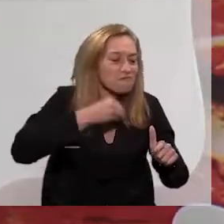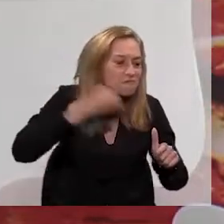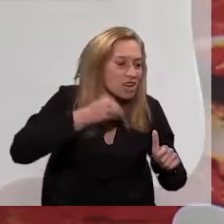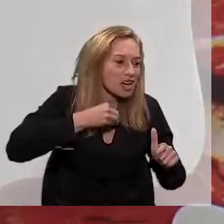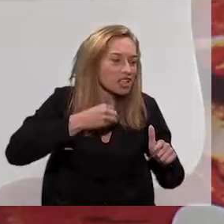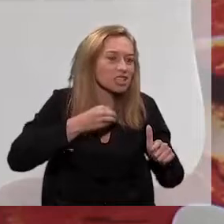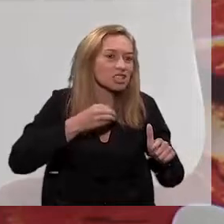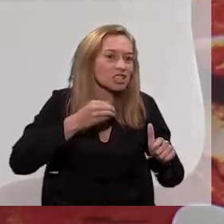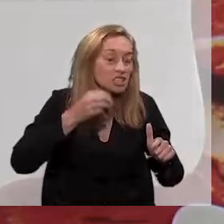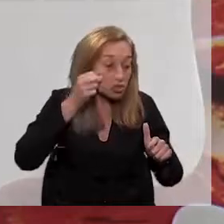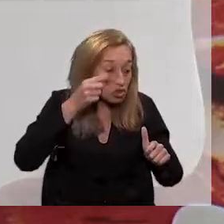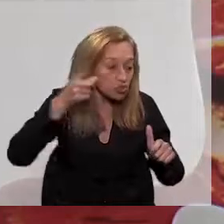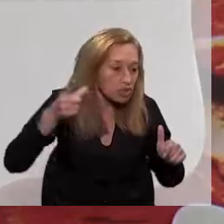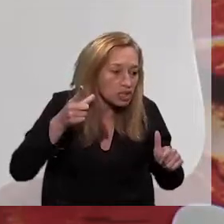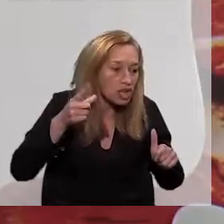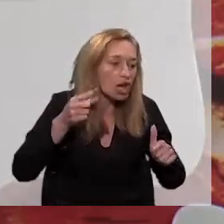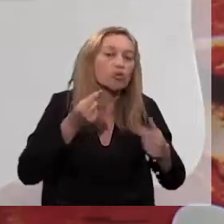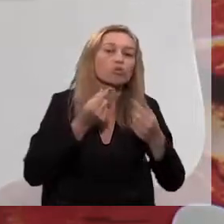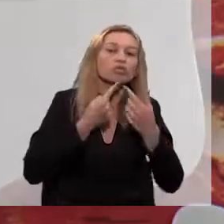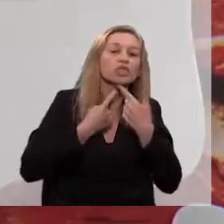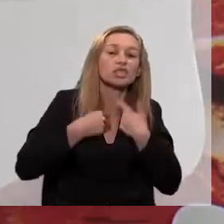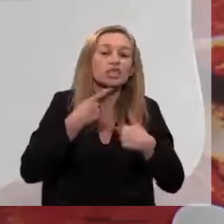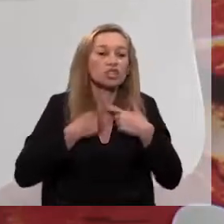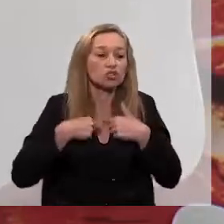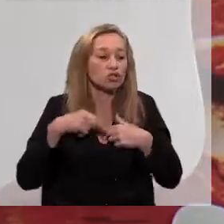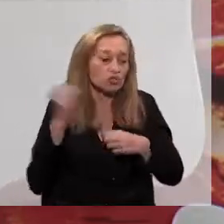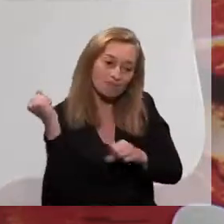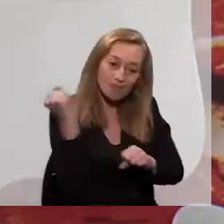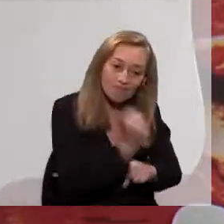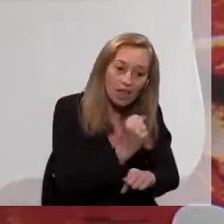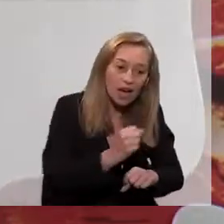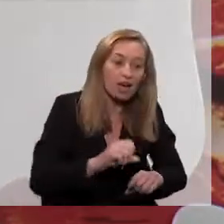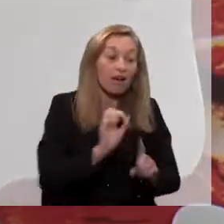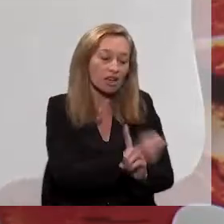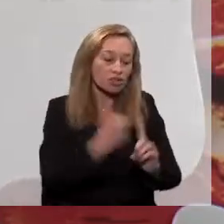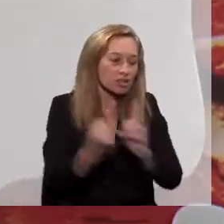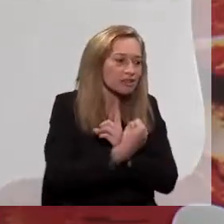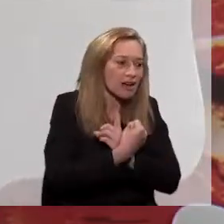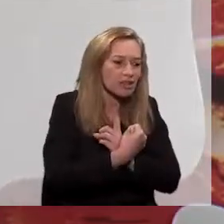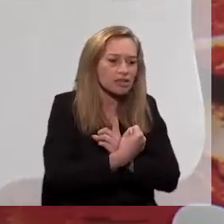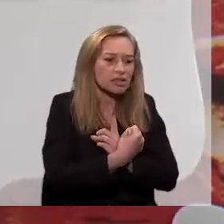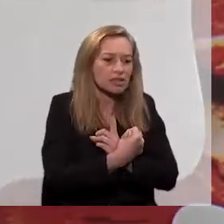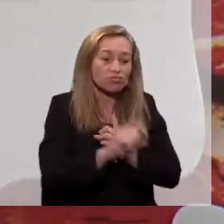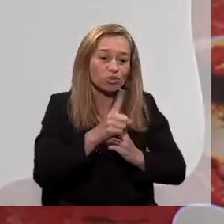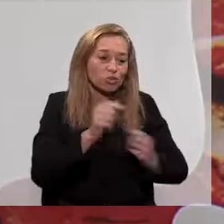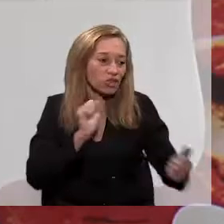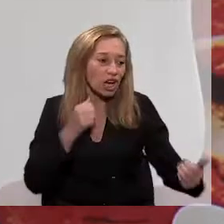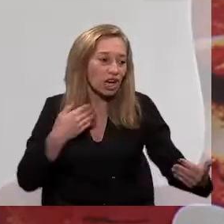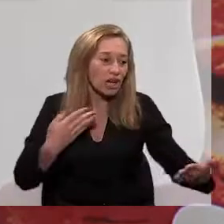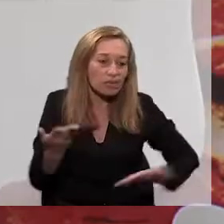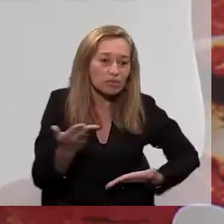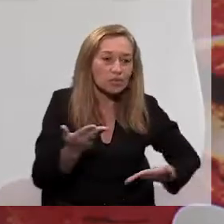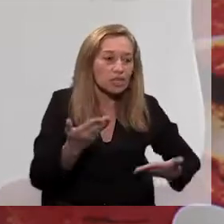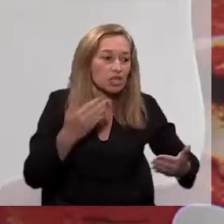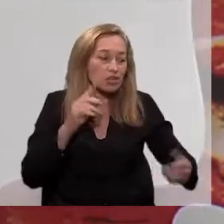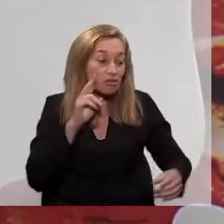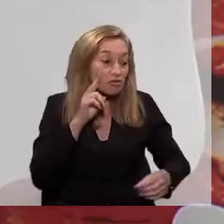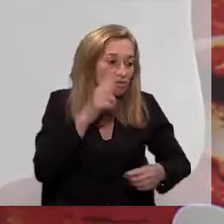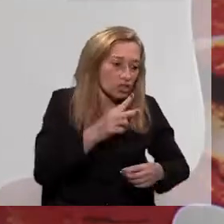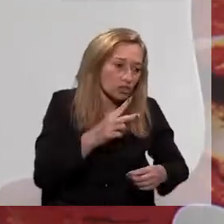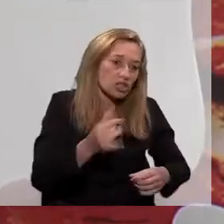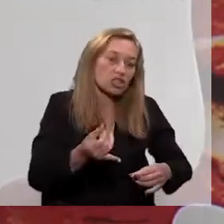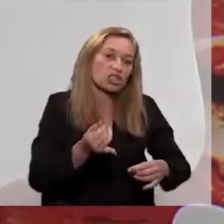de despertar o desejo dele pela morte, por matar. Então, a sociedade não está participando desse tipo de